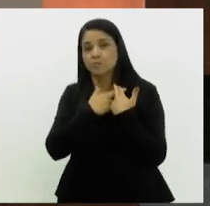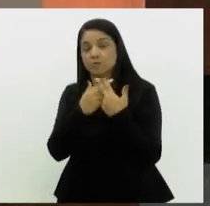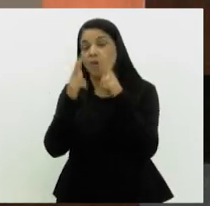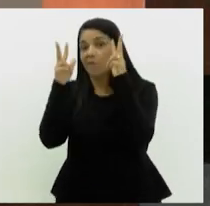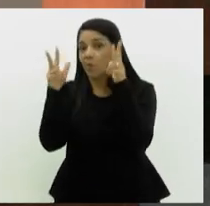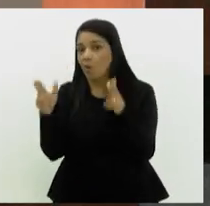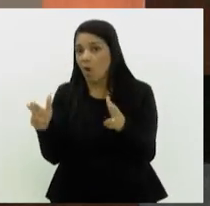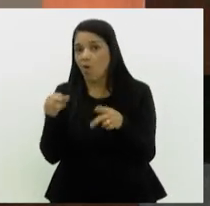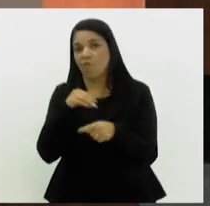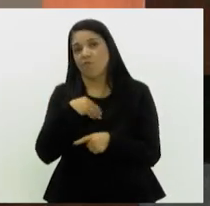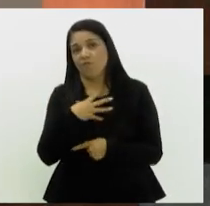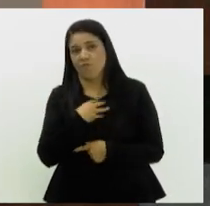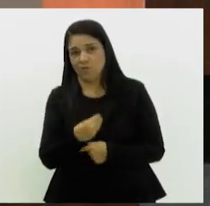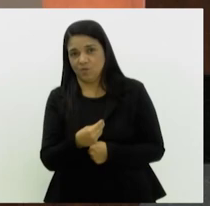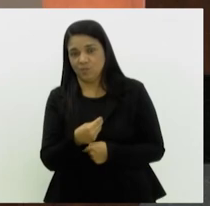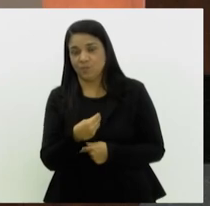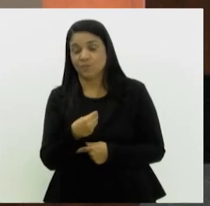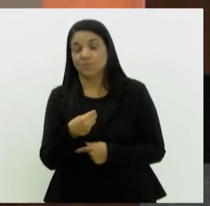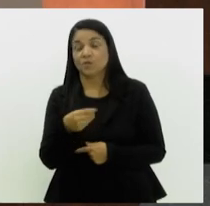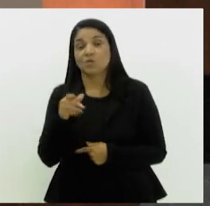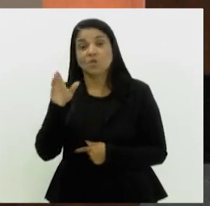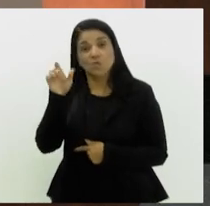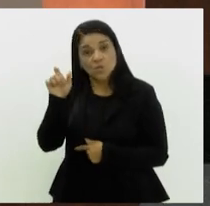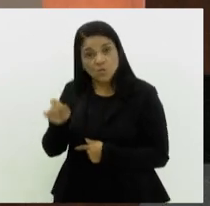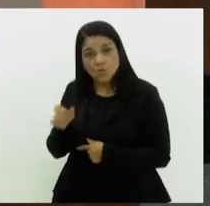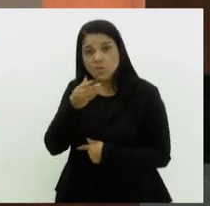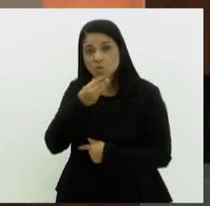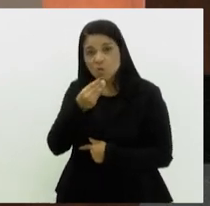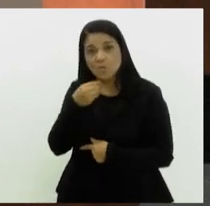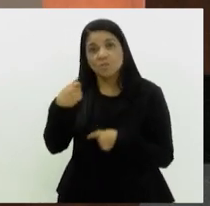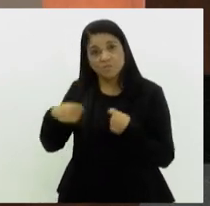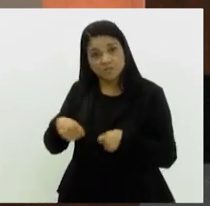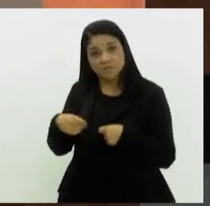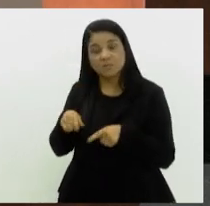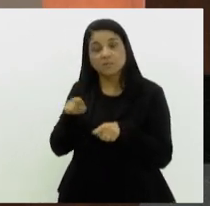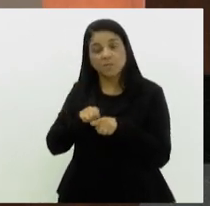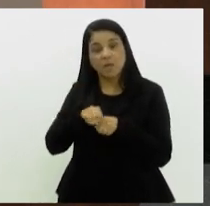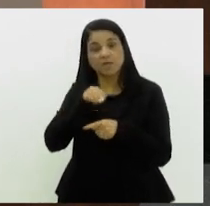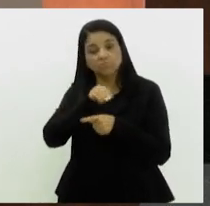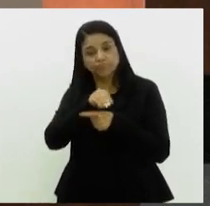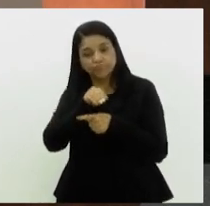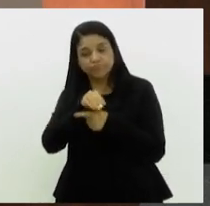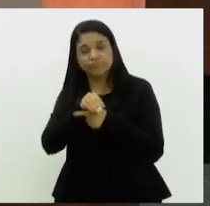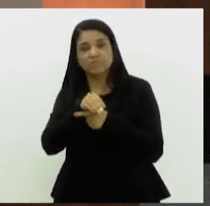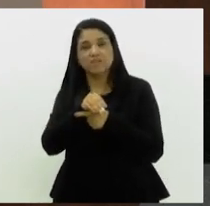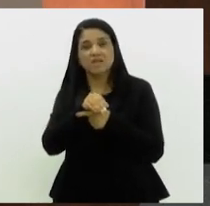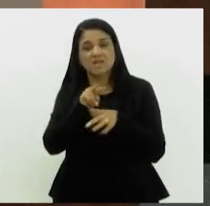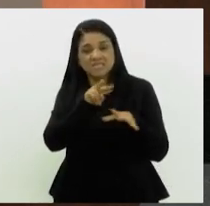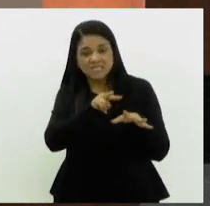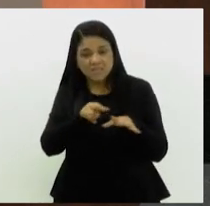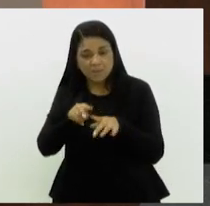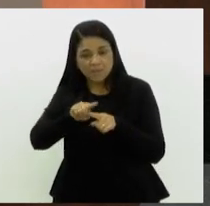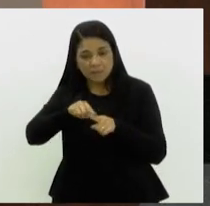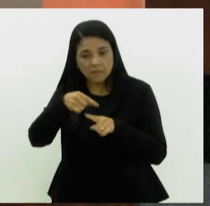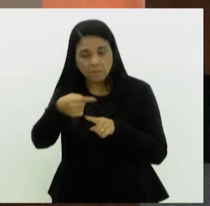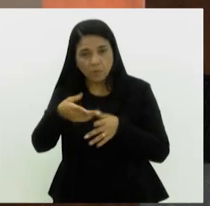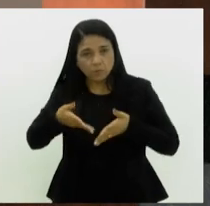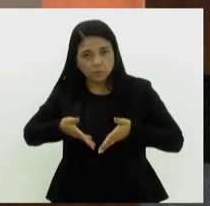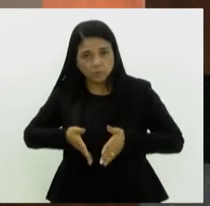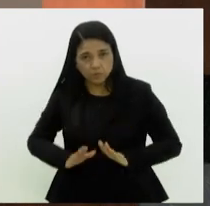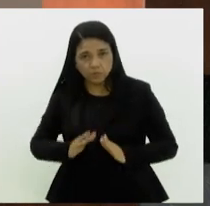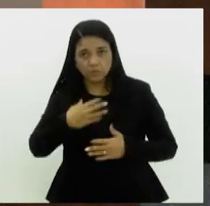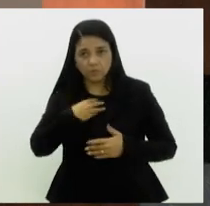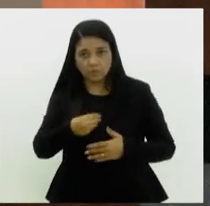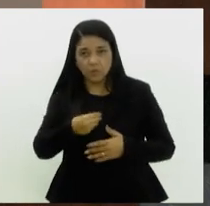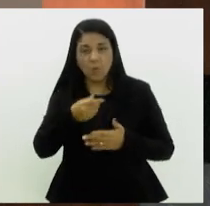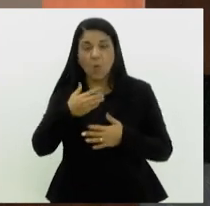filhos, eles também precisam se dedicar à paternidade. As primeiras semanas após o parto são